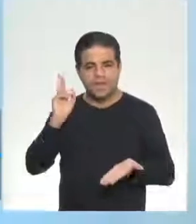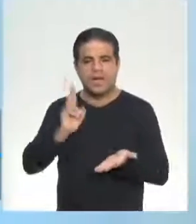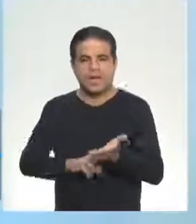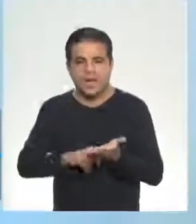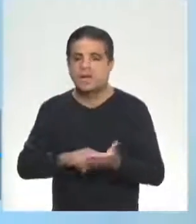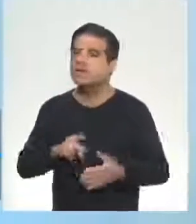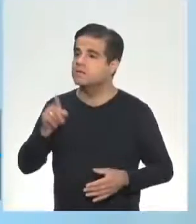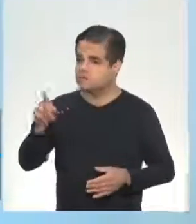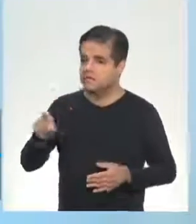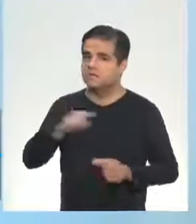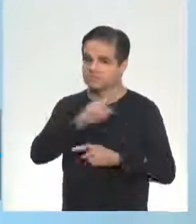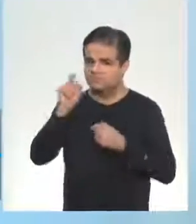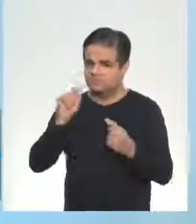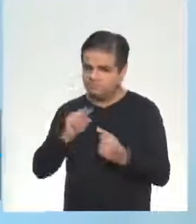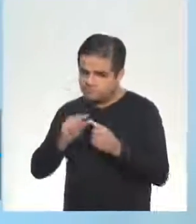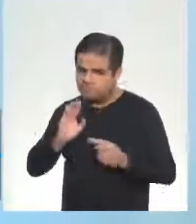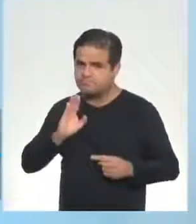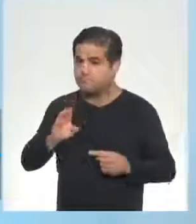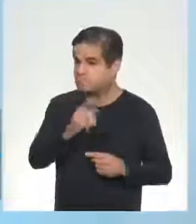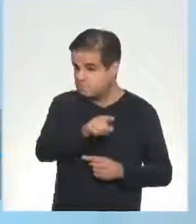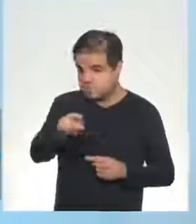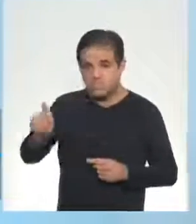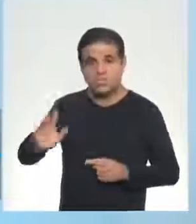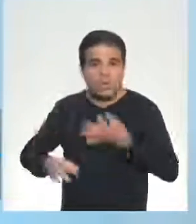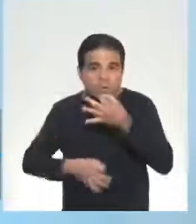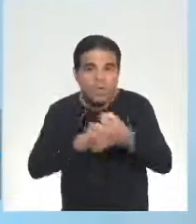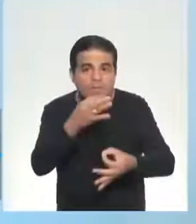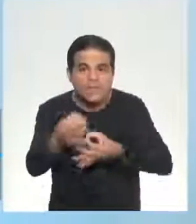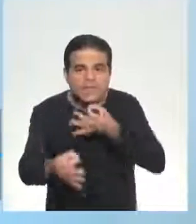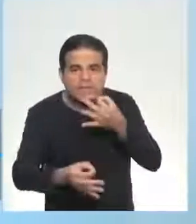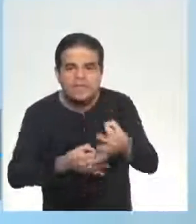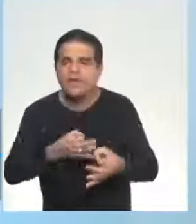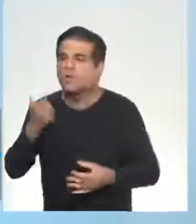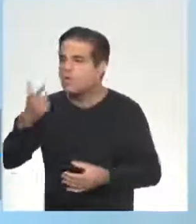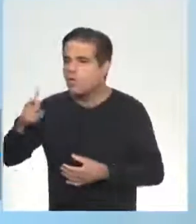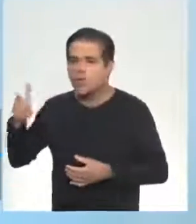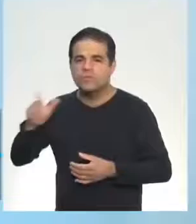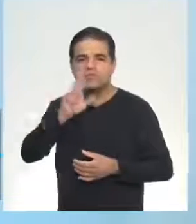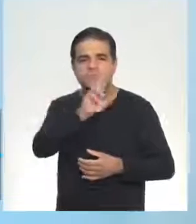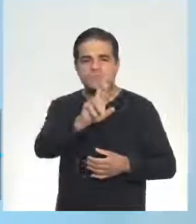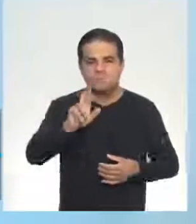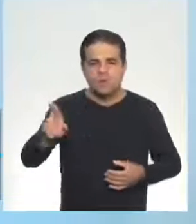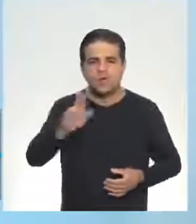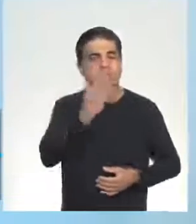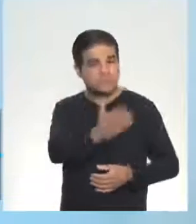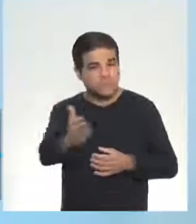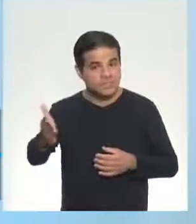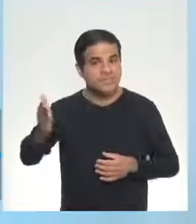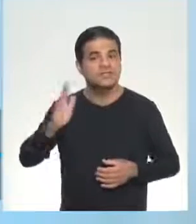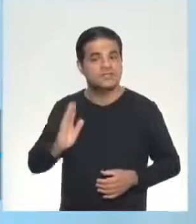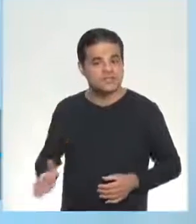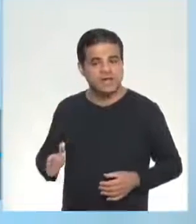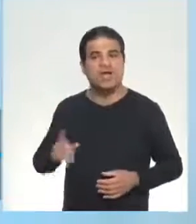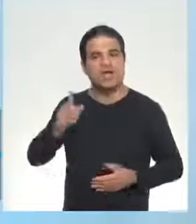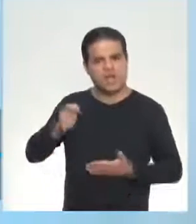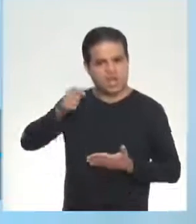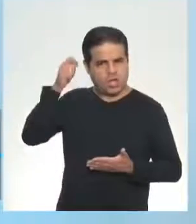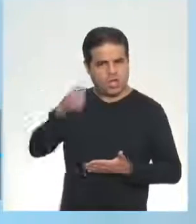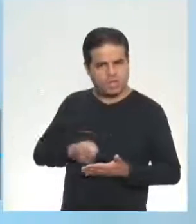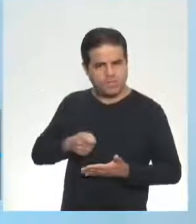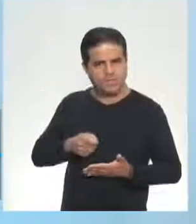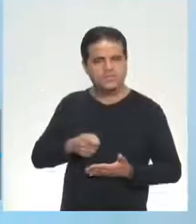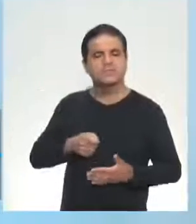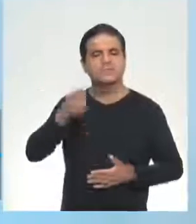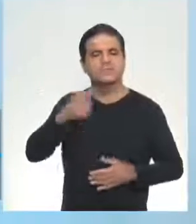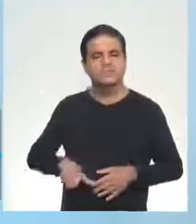a gente tem que ser objetivo, como vocês já comentaram em outras respostas de vocês, tá bom? É obrigação,